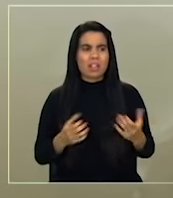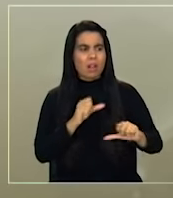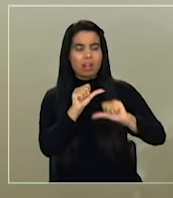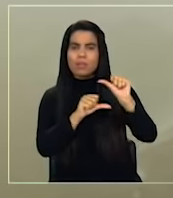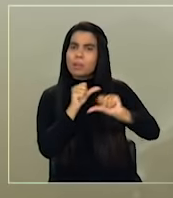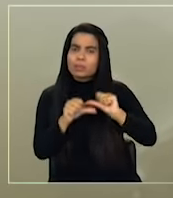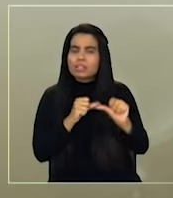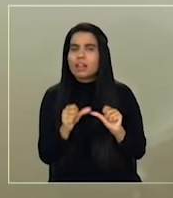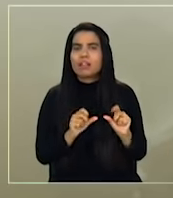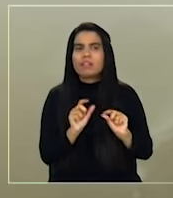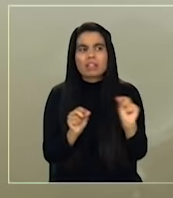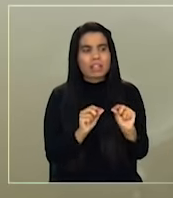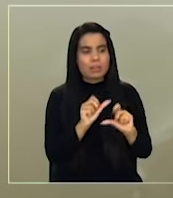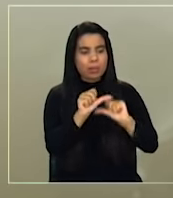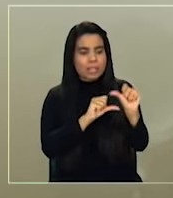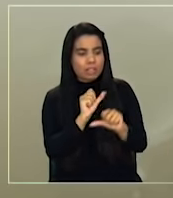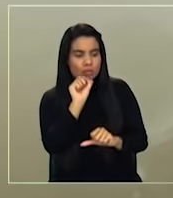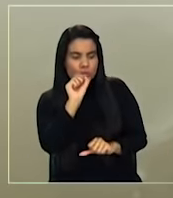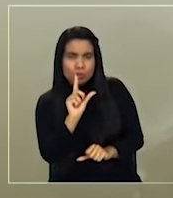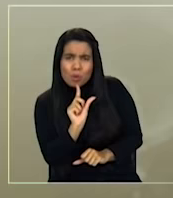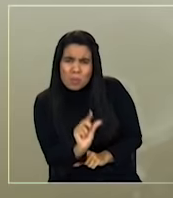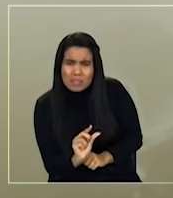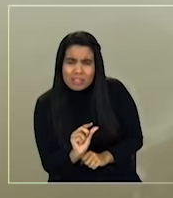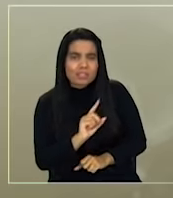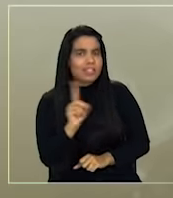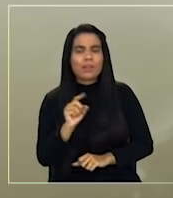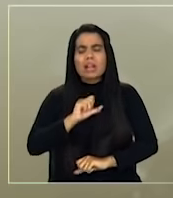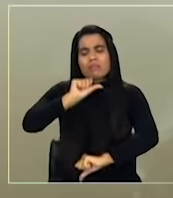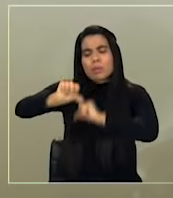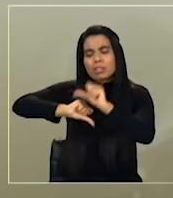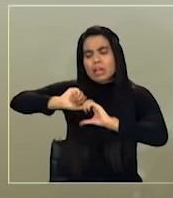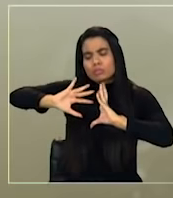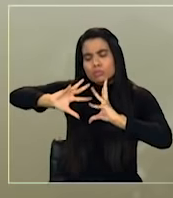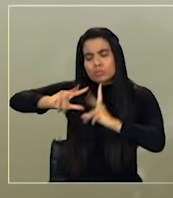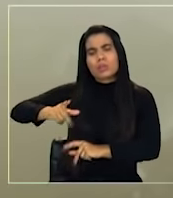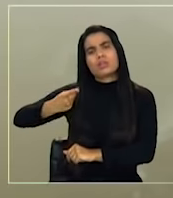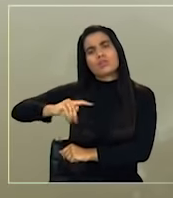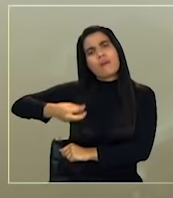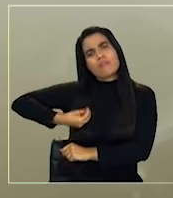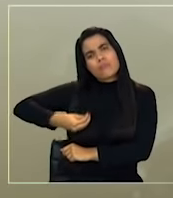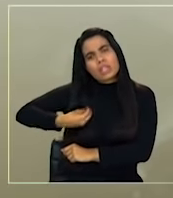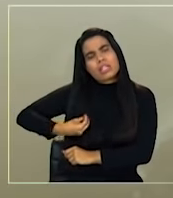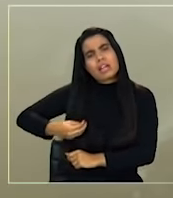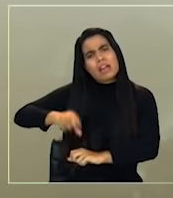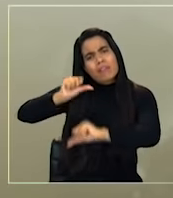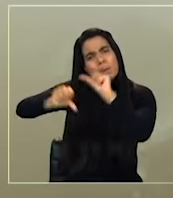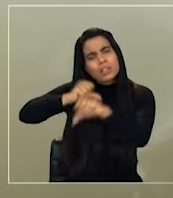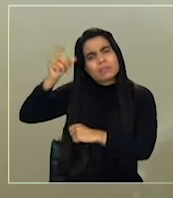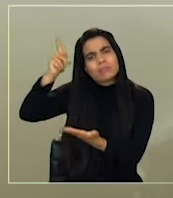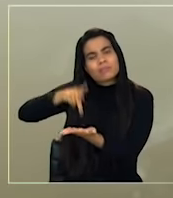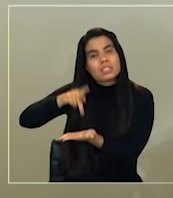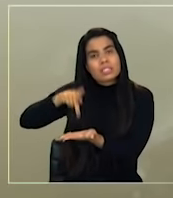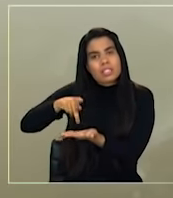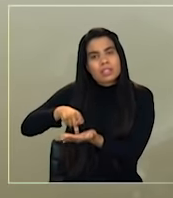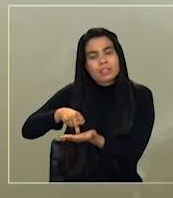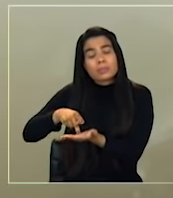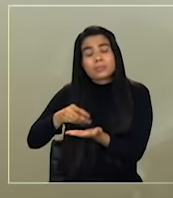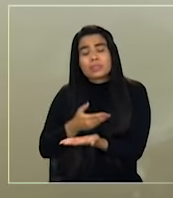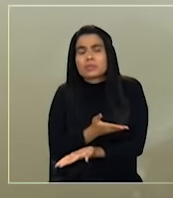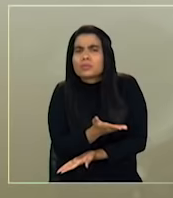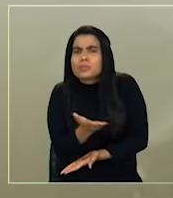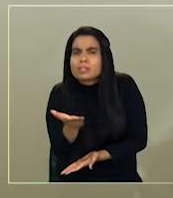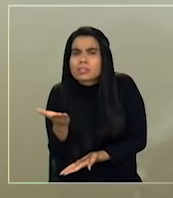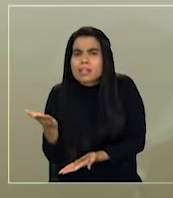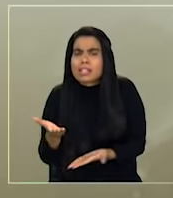uma parte da sua vida, não. Ela vai mudar tudo, todas as partes da sua vida. Você, meu amigo, minha amiga,